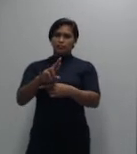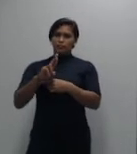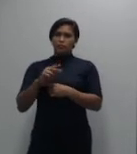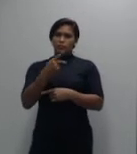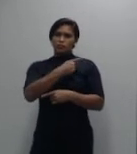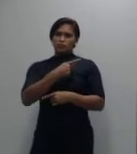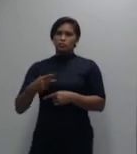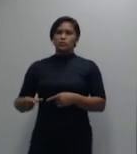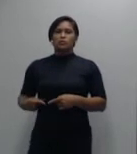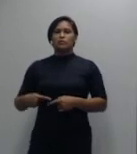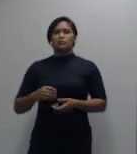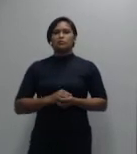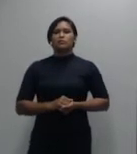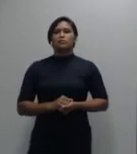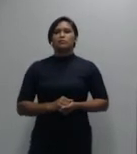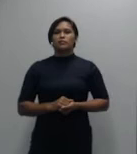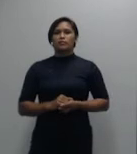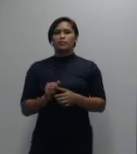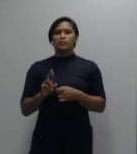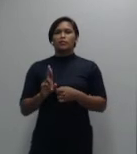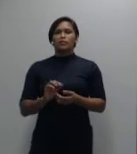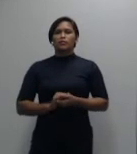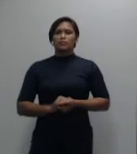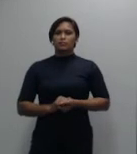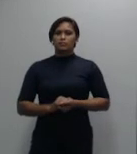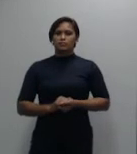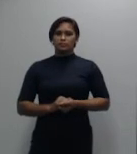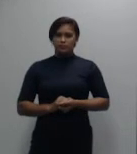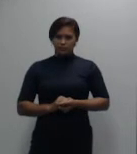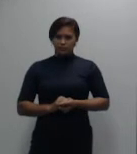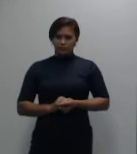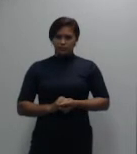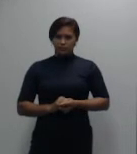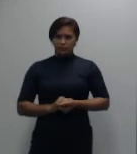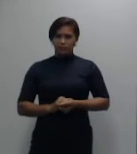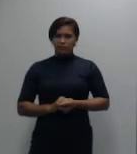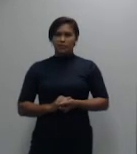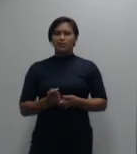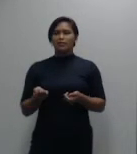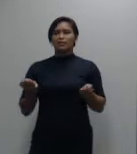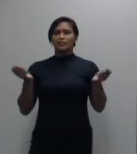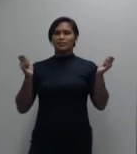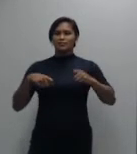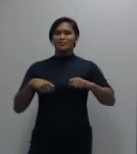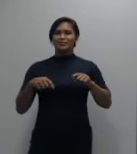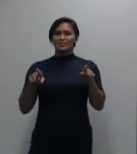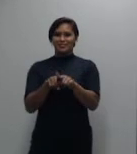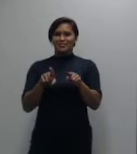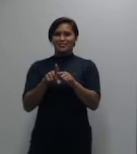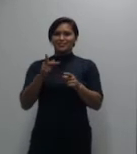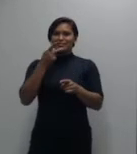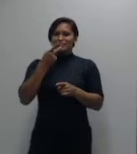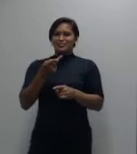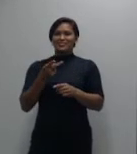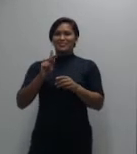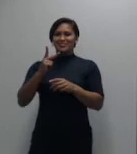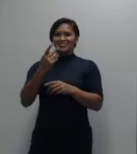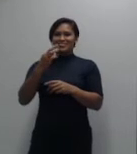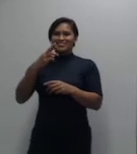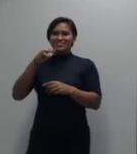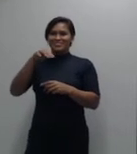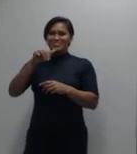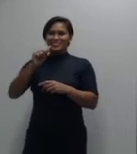nessa Mulheres Presidente foto 1 a emitir a palavra presidente Paulo Fernandes é